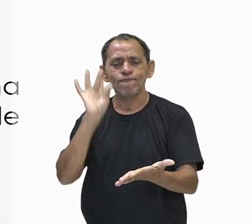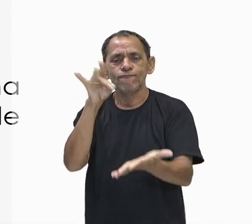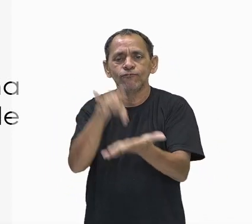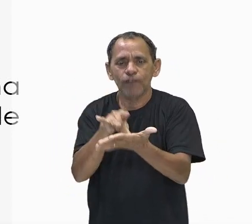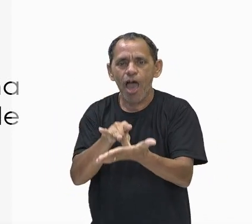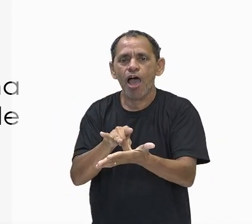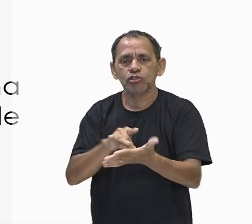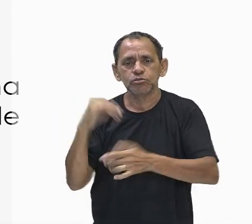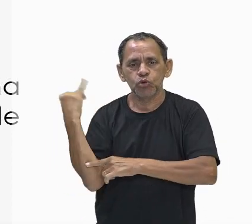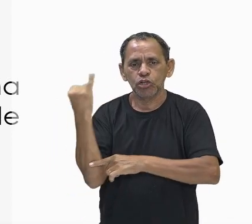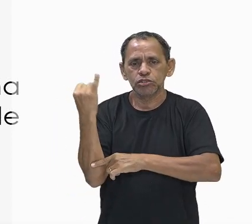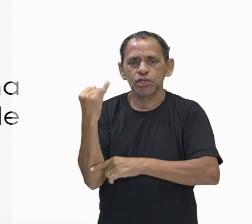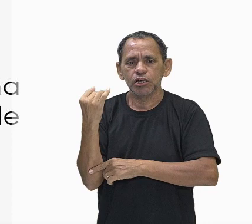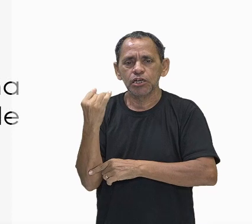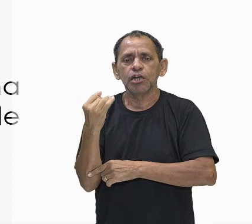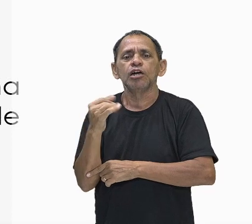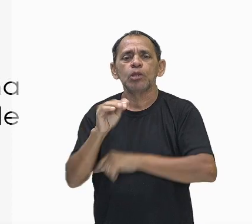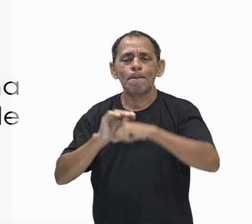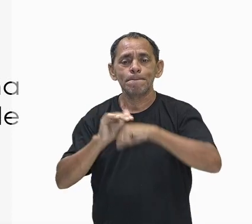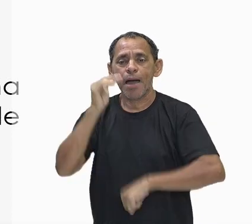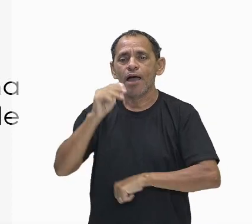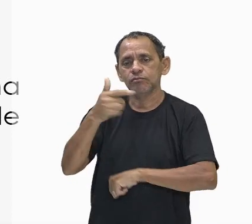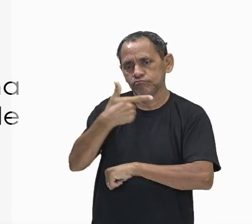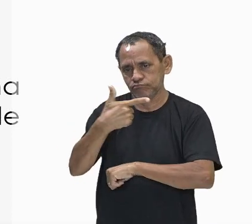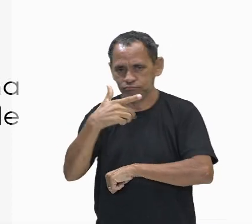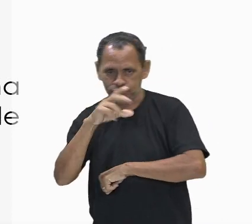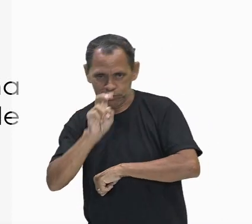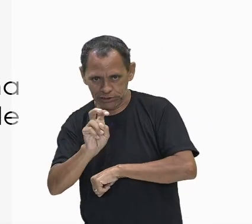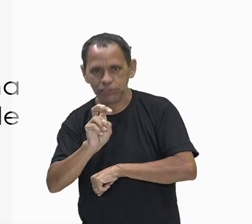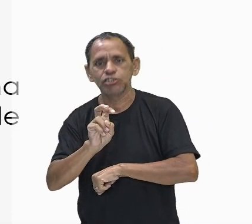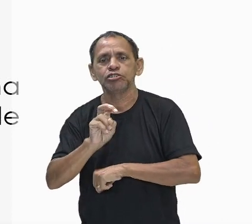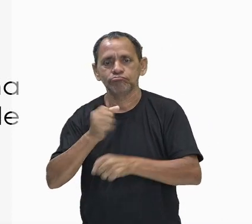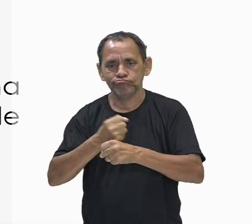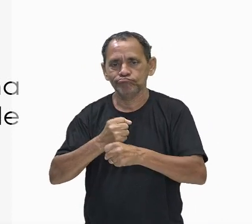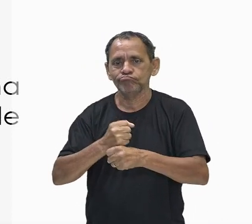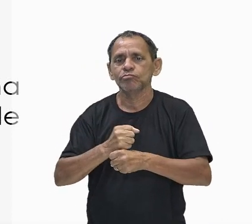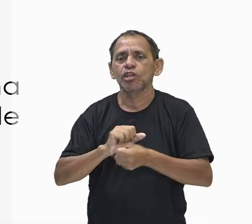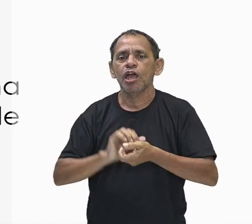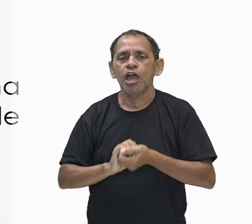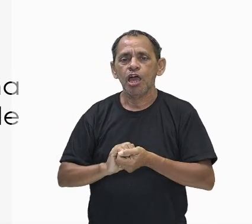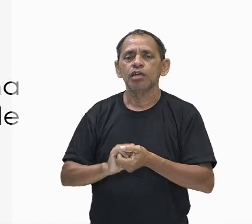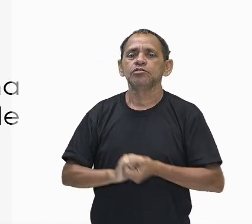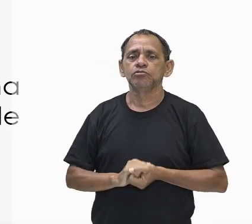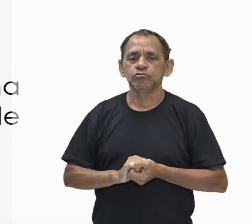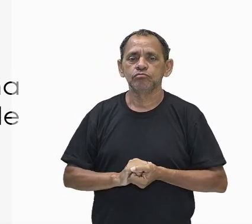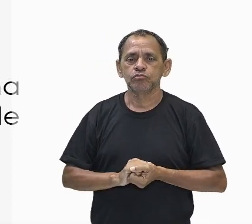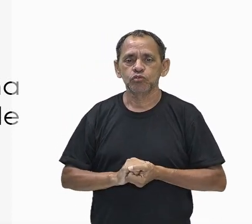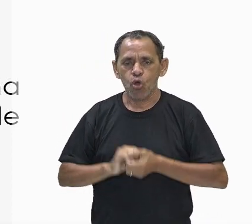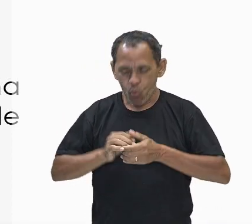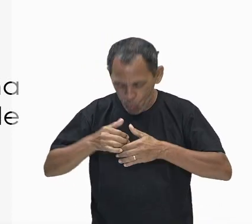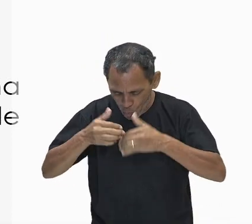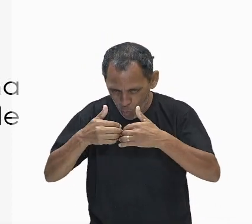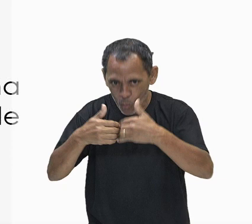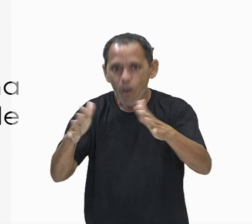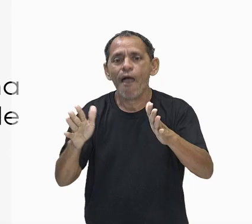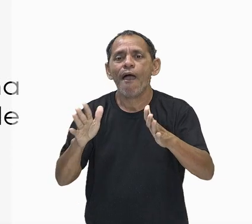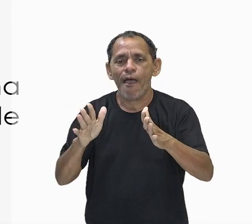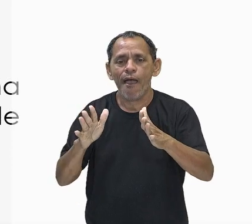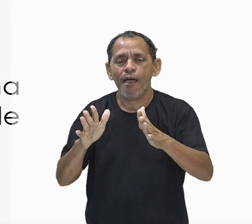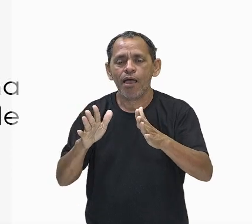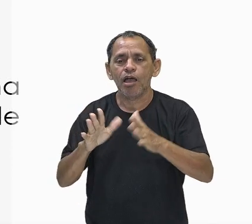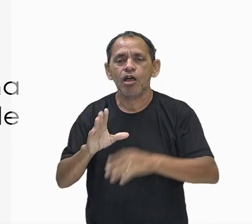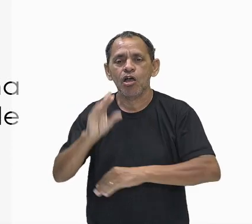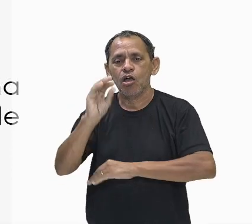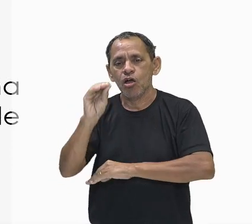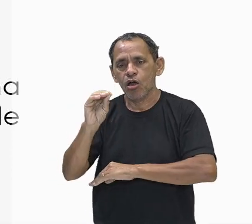que há mais de 25 anos o caminho da ciência foi aberto com a clonagem da ovelha Dolly. Sim, ela